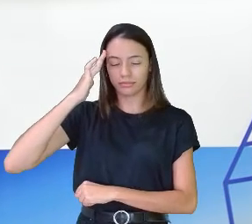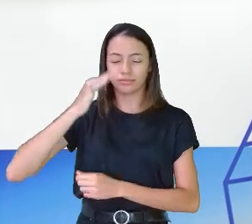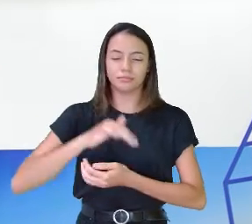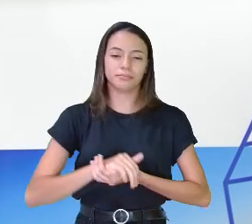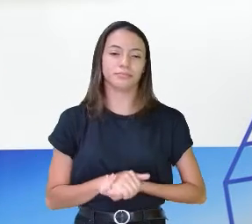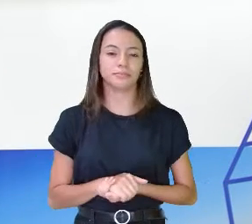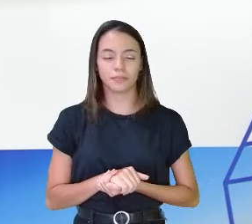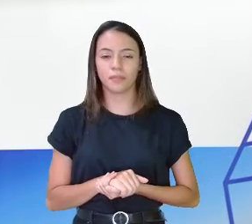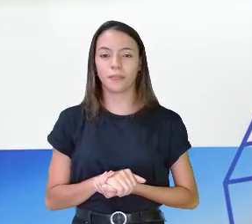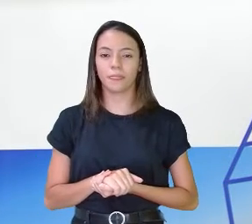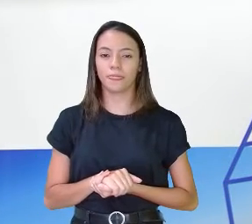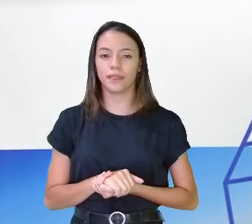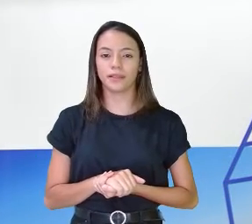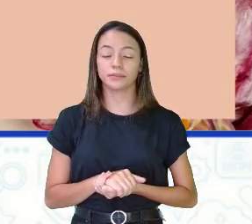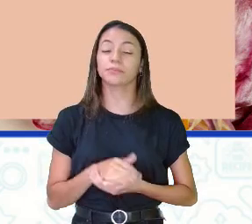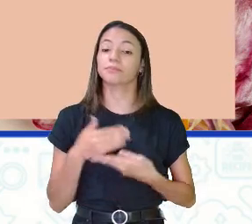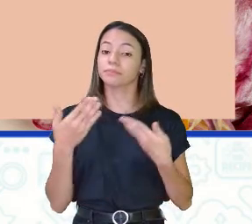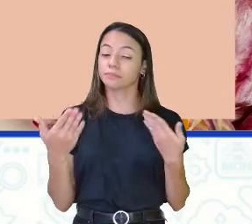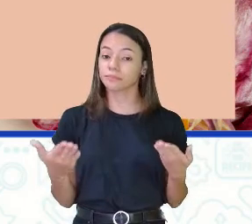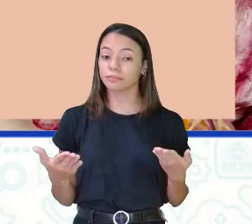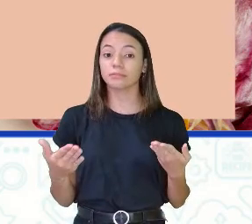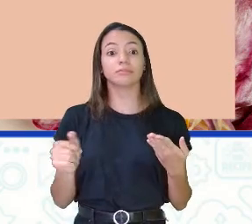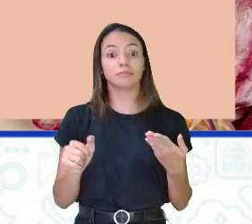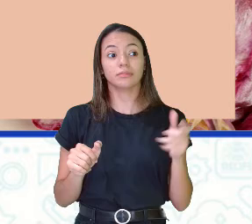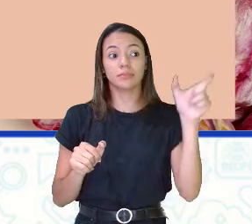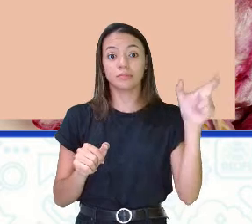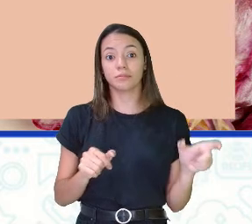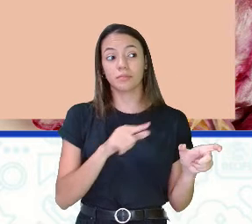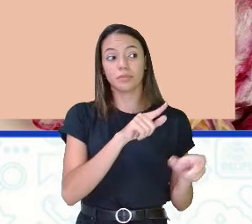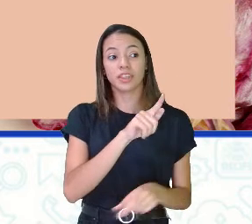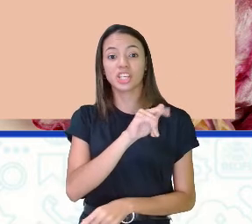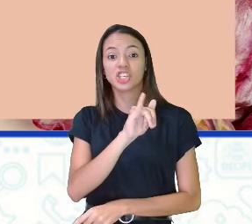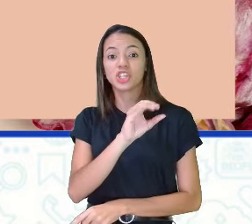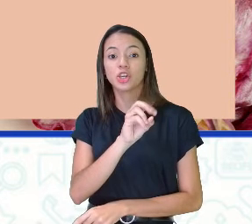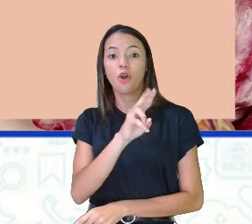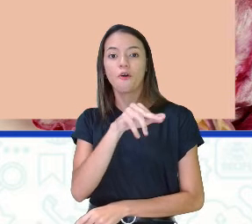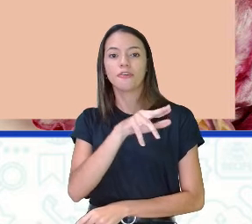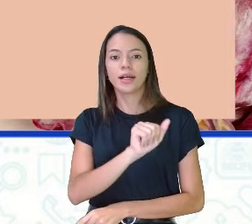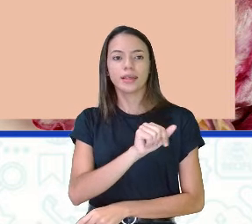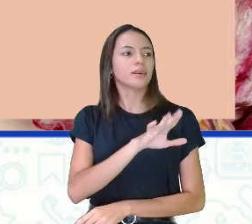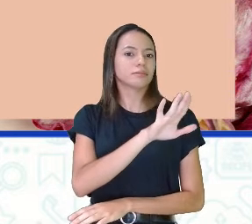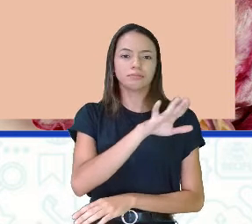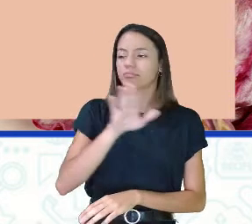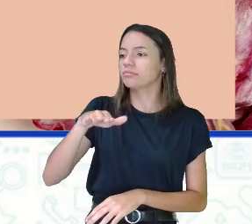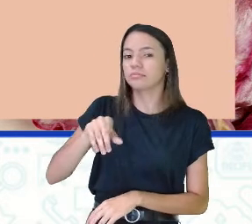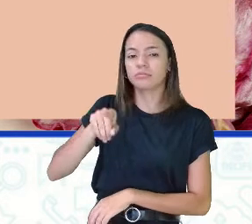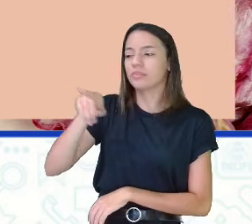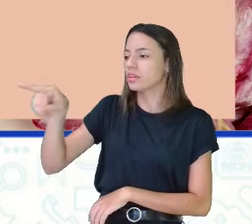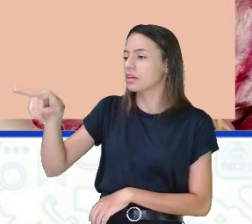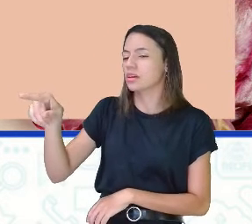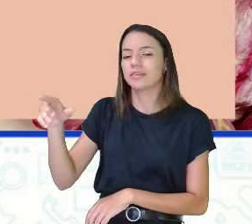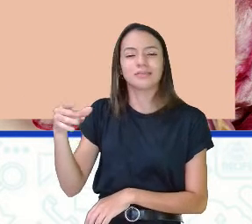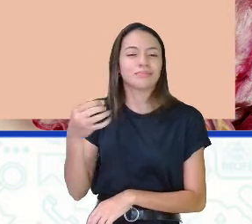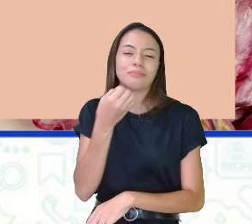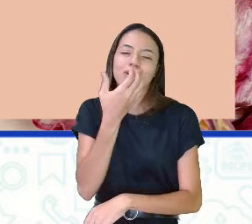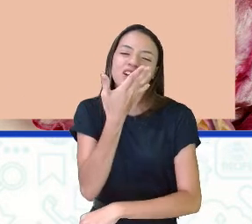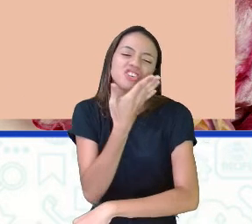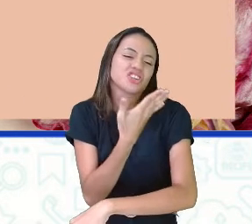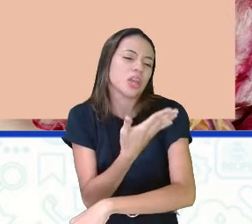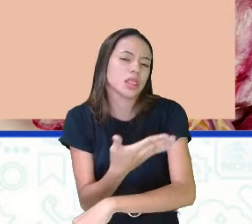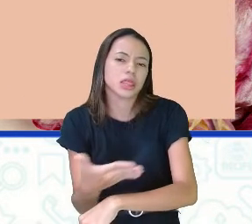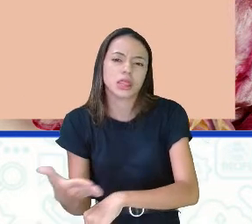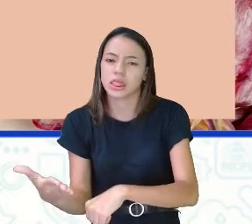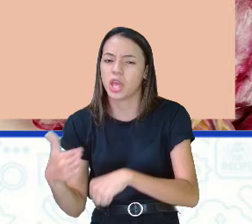reativo, né? Ó, portanto, quando Giovanna diz que Laura é muito gentil, na verdade, ela tem a intenção de